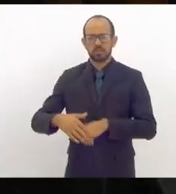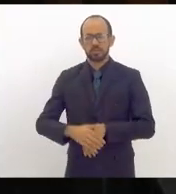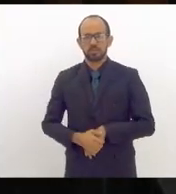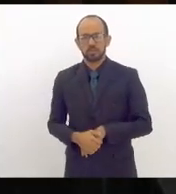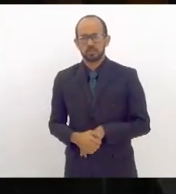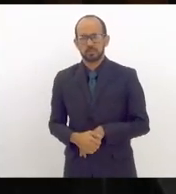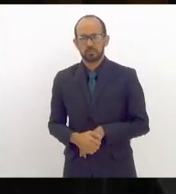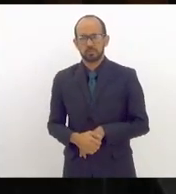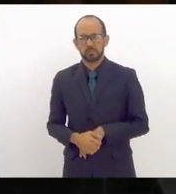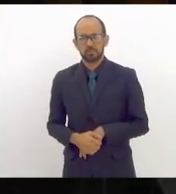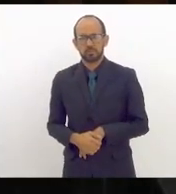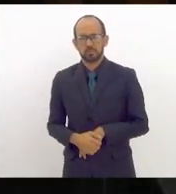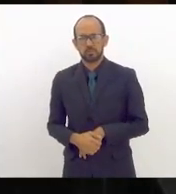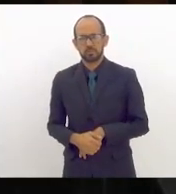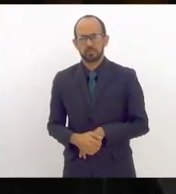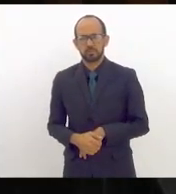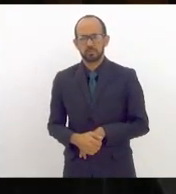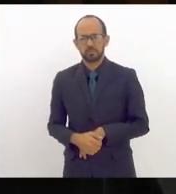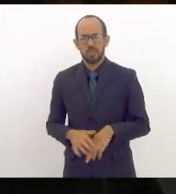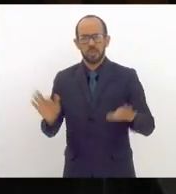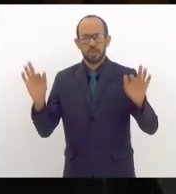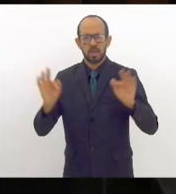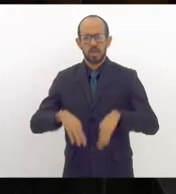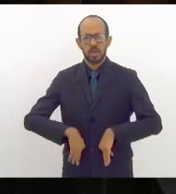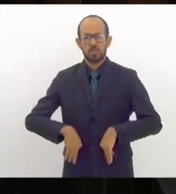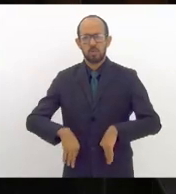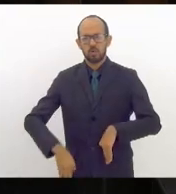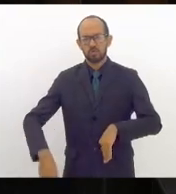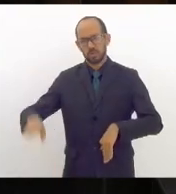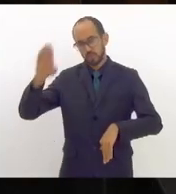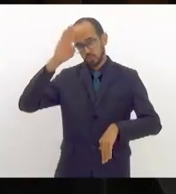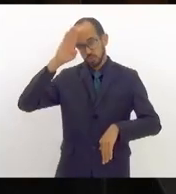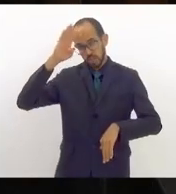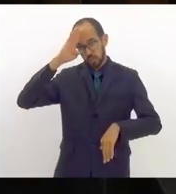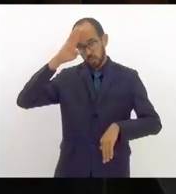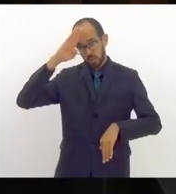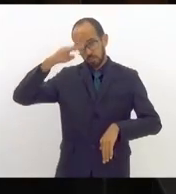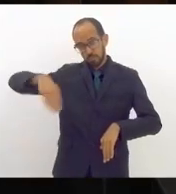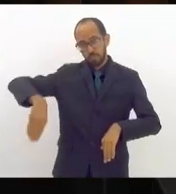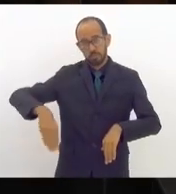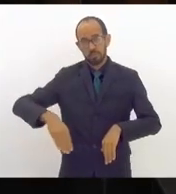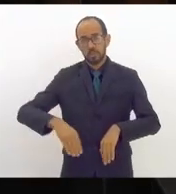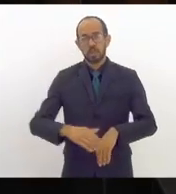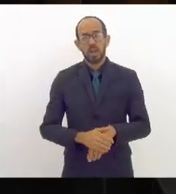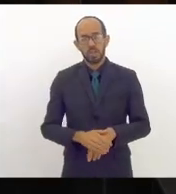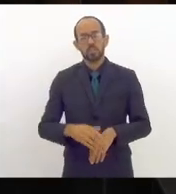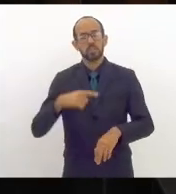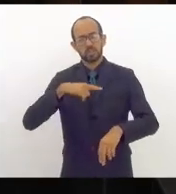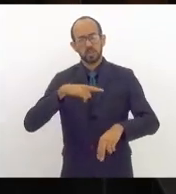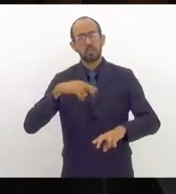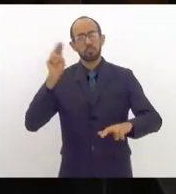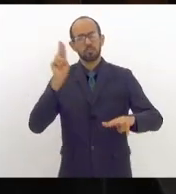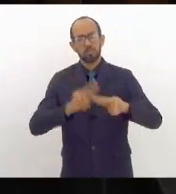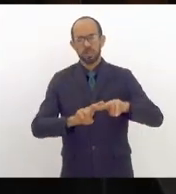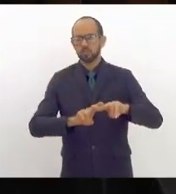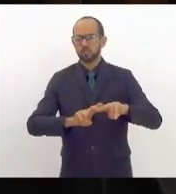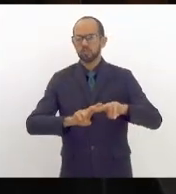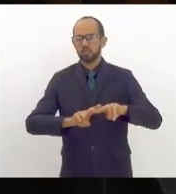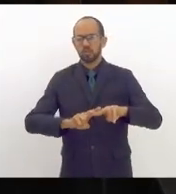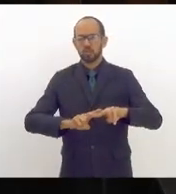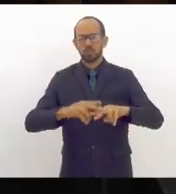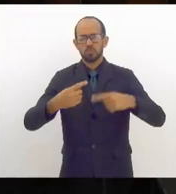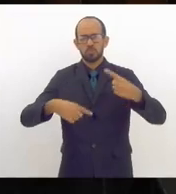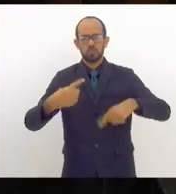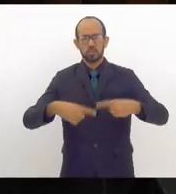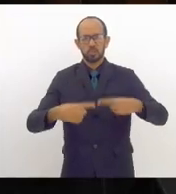finalizado a ditadura militar a gente tem preso político no Brasil a